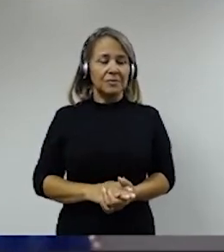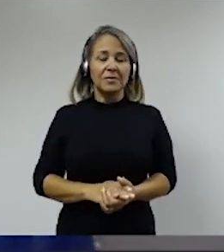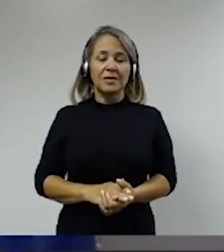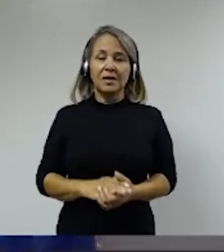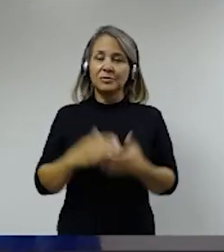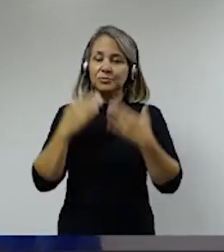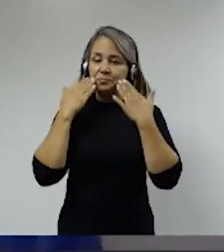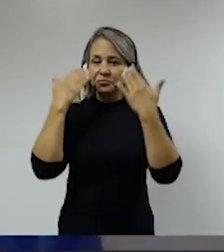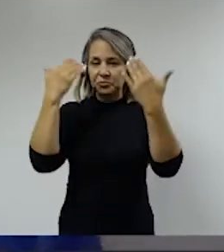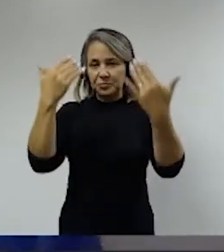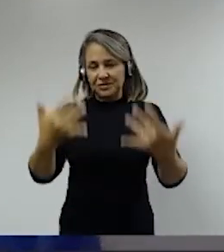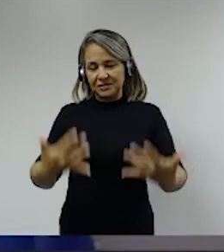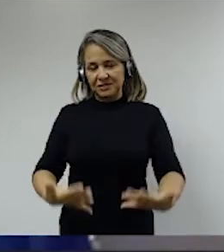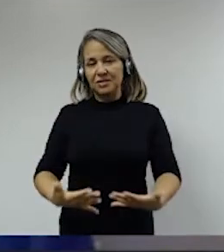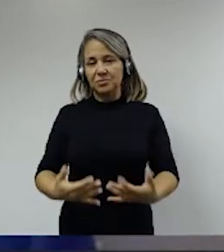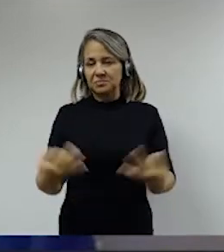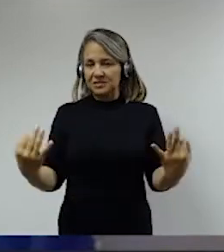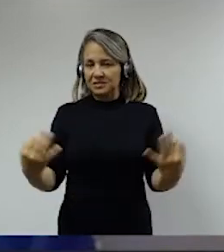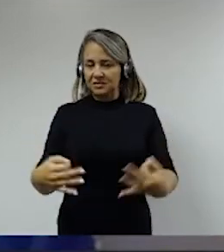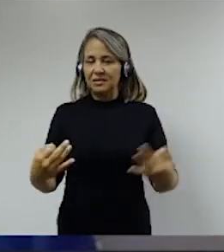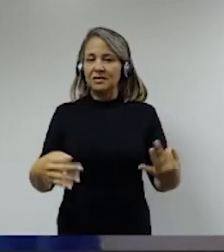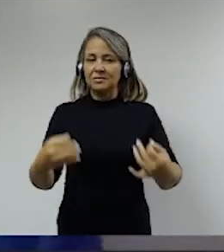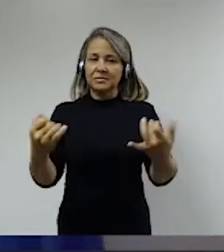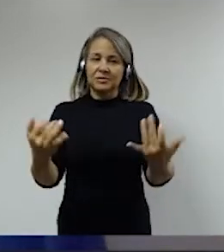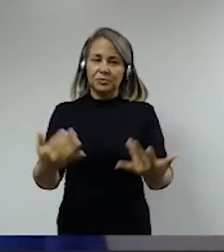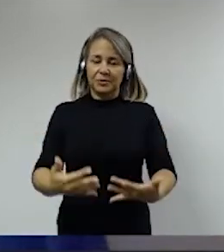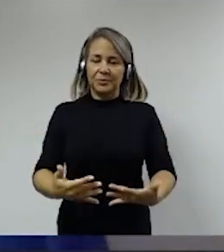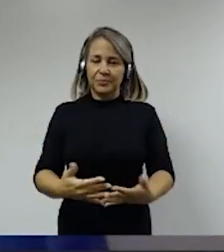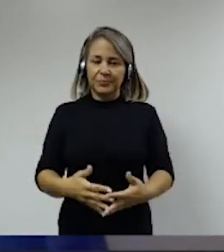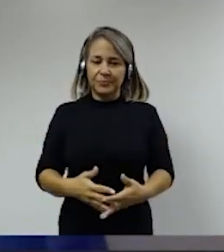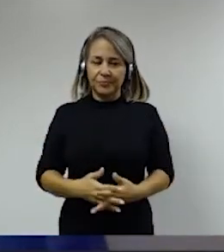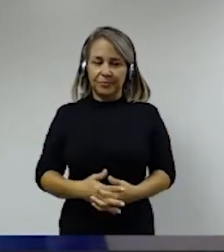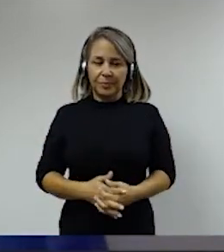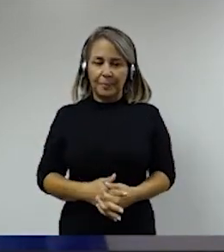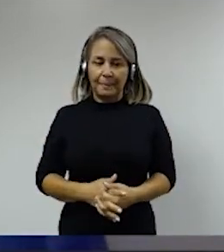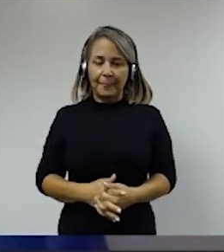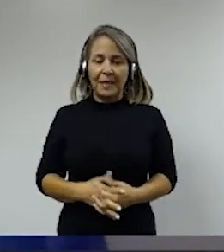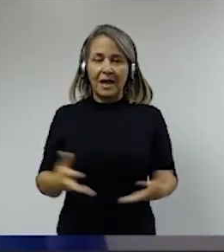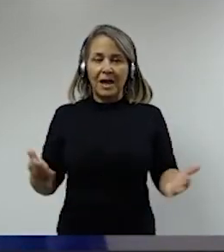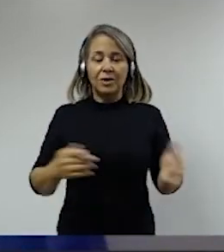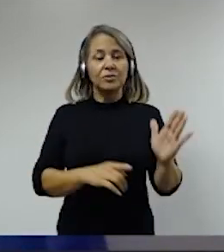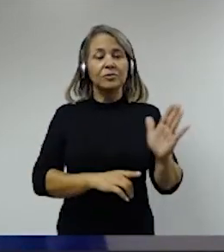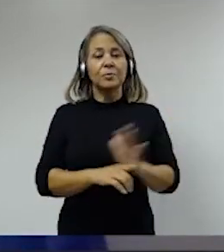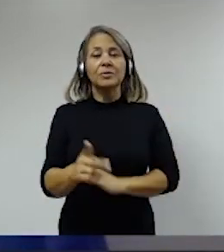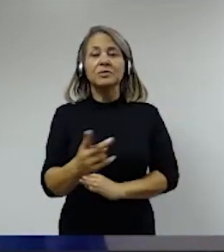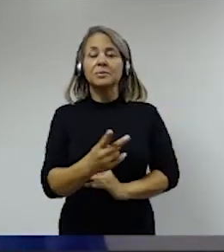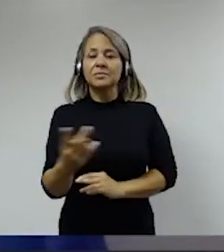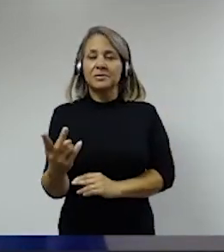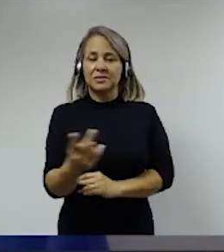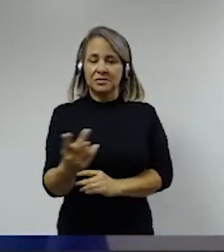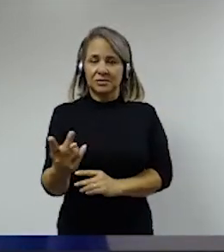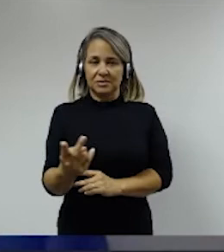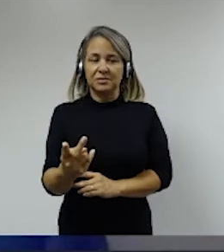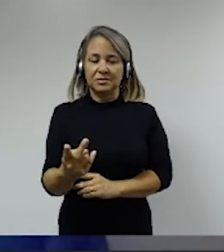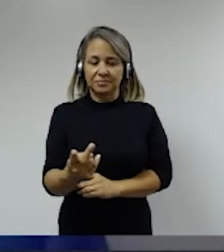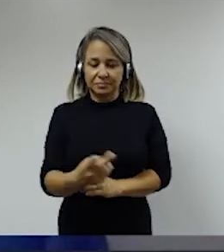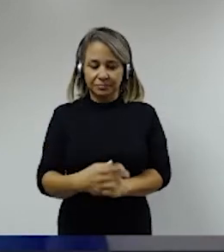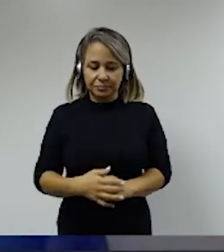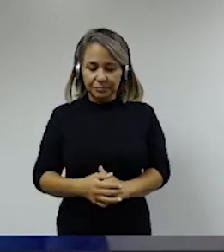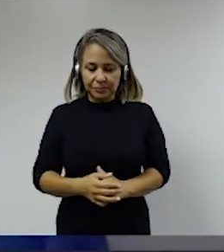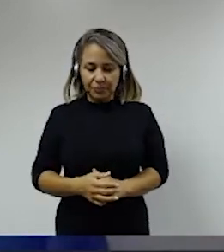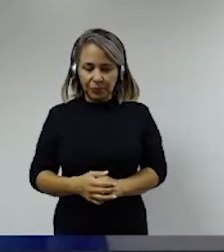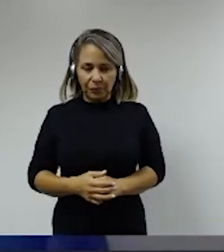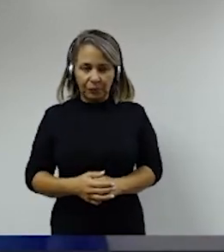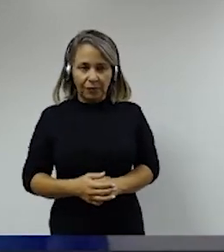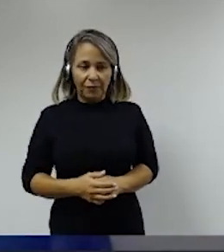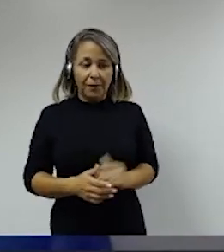exposição paisagem tão precisa que você traçou. Eu queria fazer uma pergunta para os dois. Vou passar aqui primeiro para